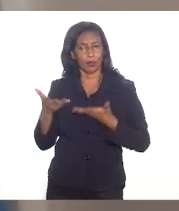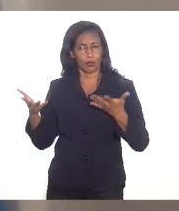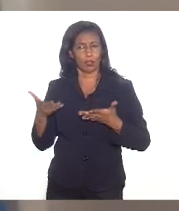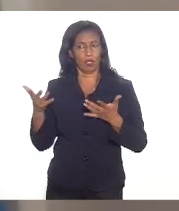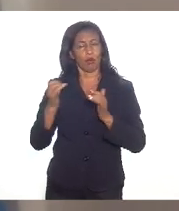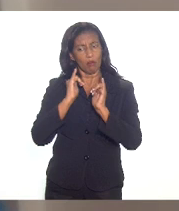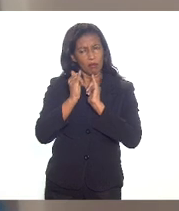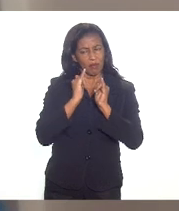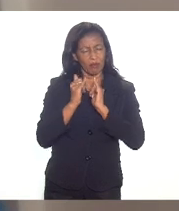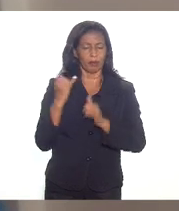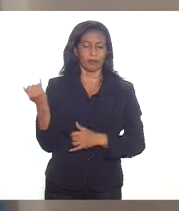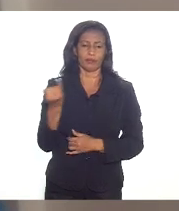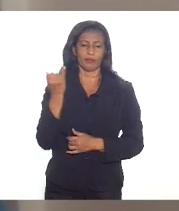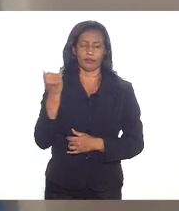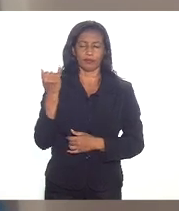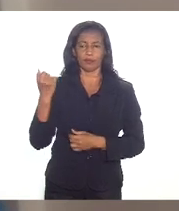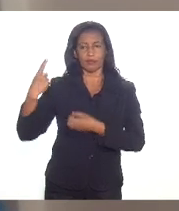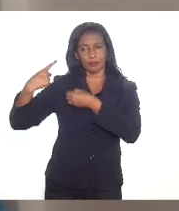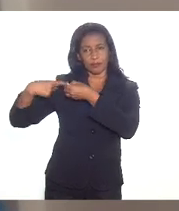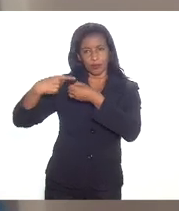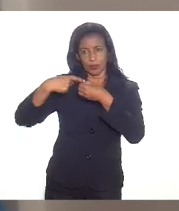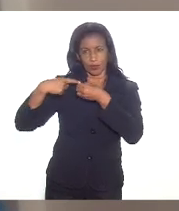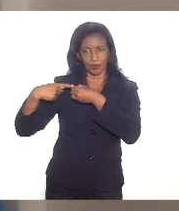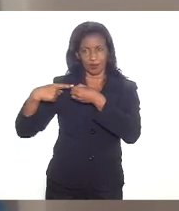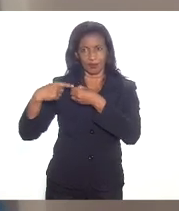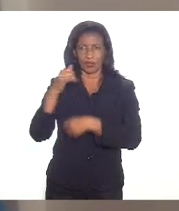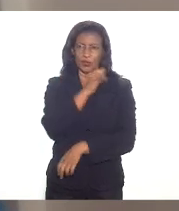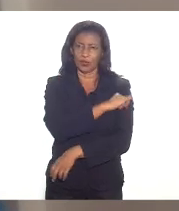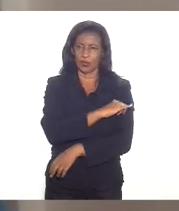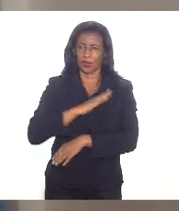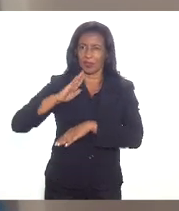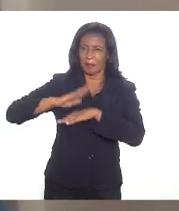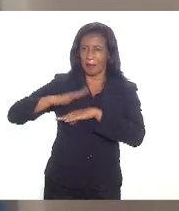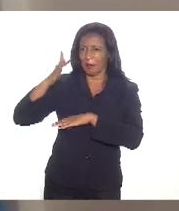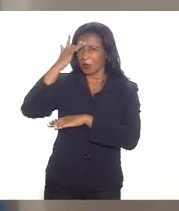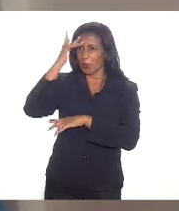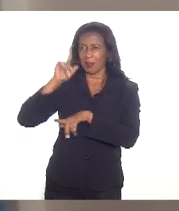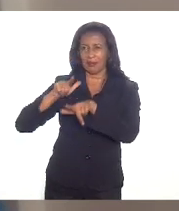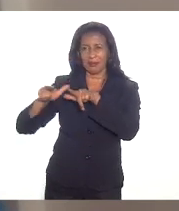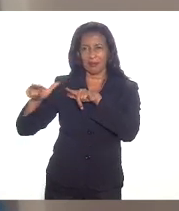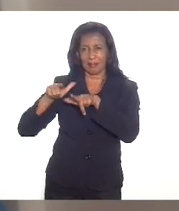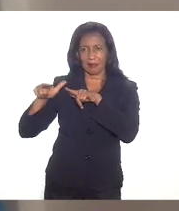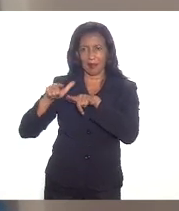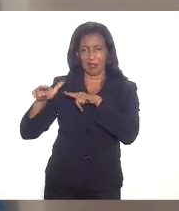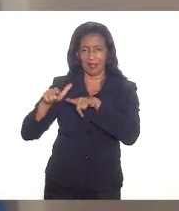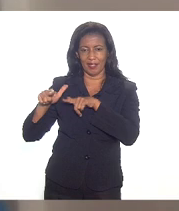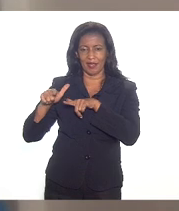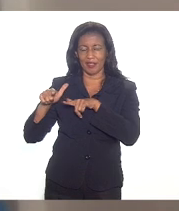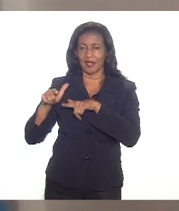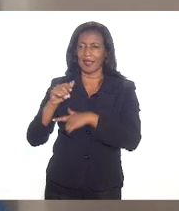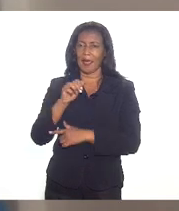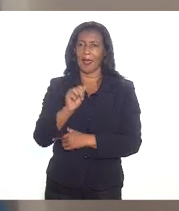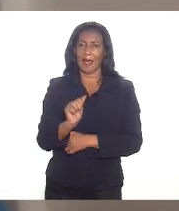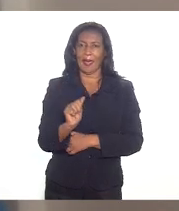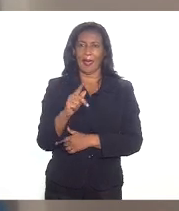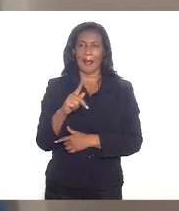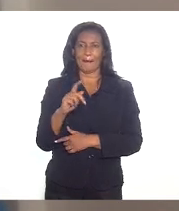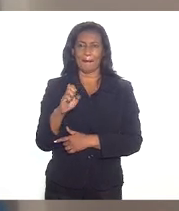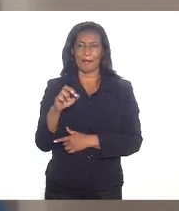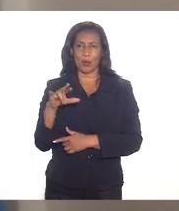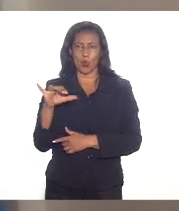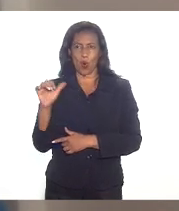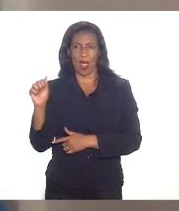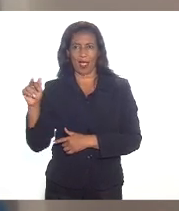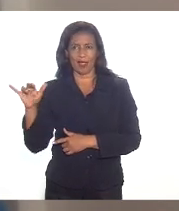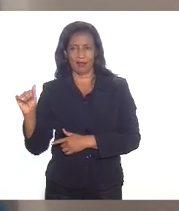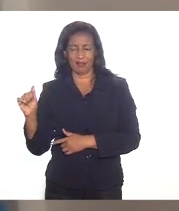curioso, né? É o município do estado do Rio de Janeiro que tem mais gente trabalhando na agropecuária, de acordo com o censo 2010,